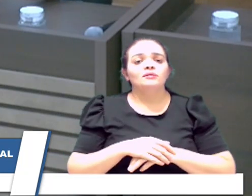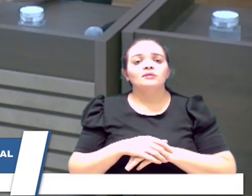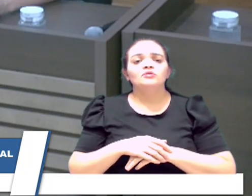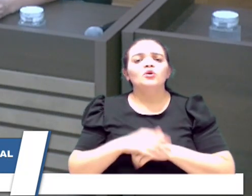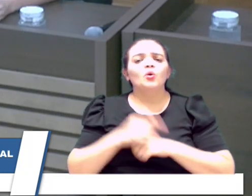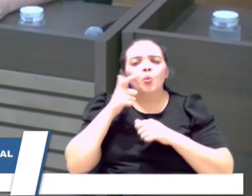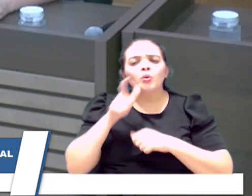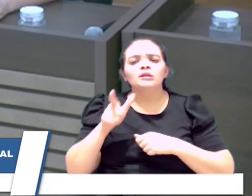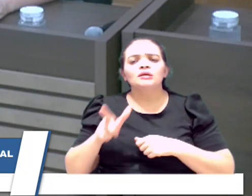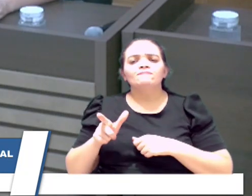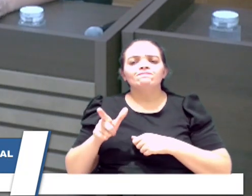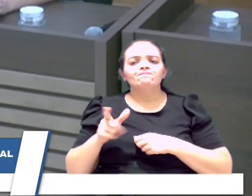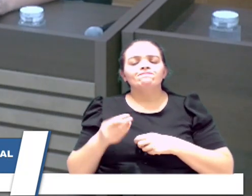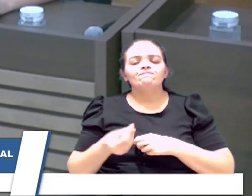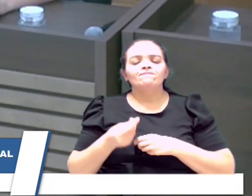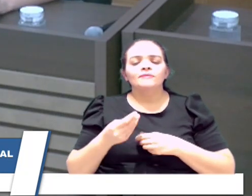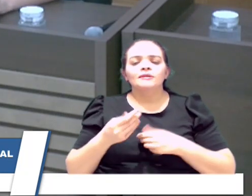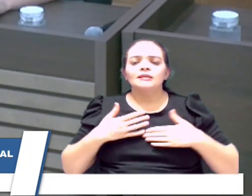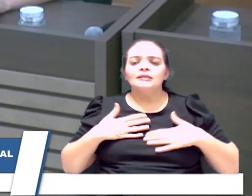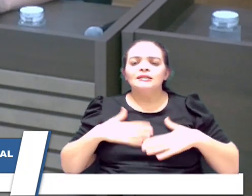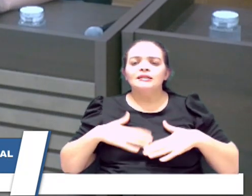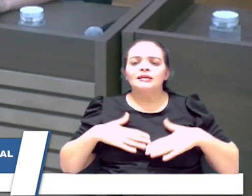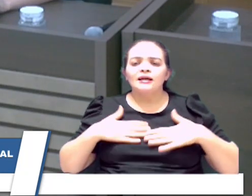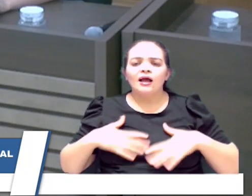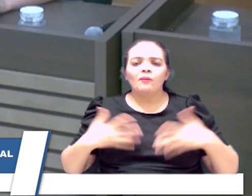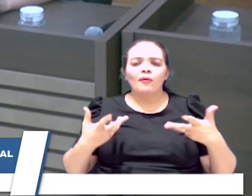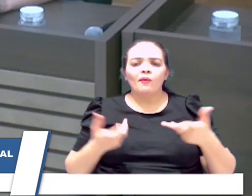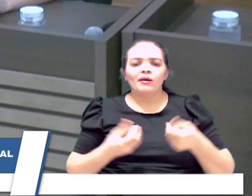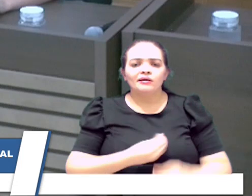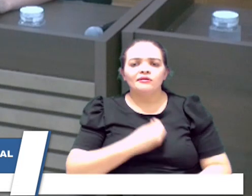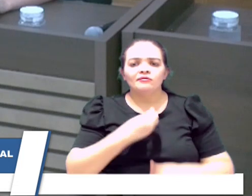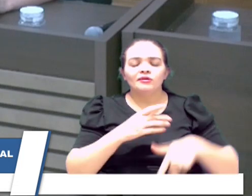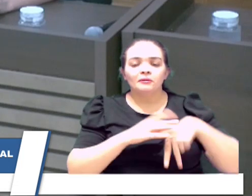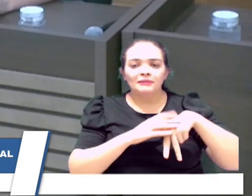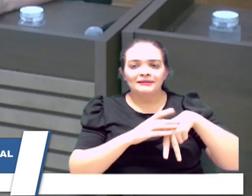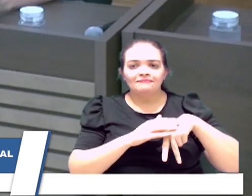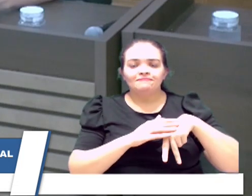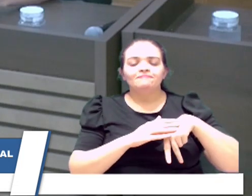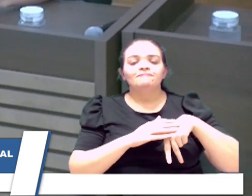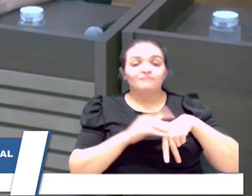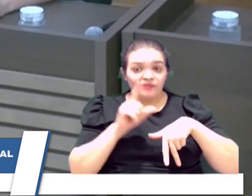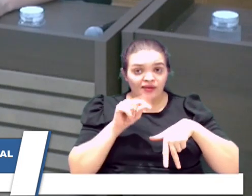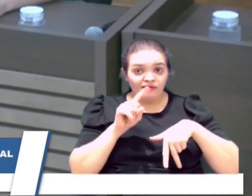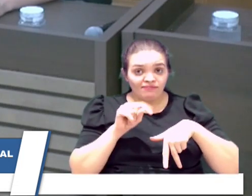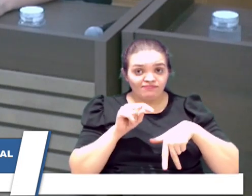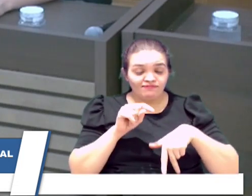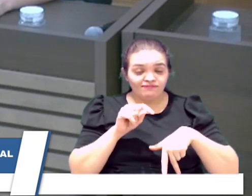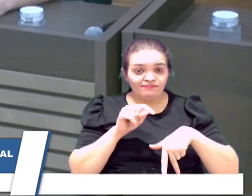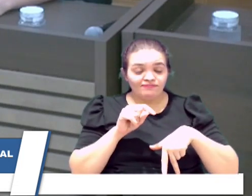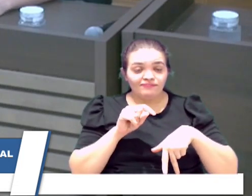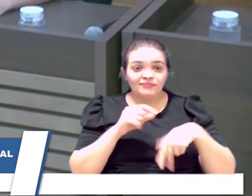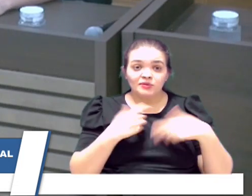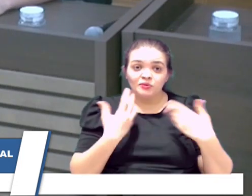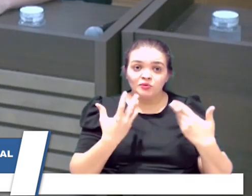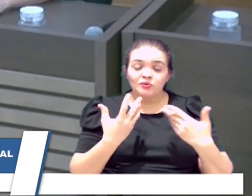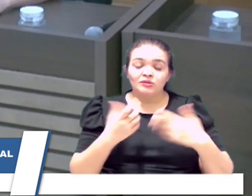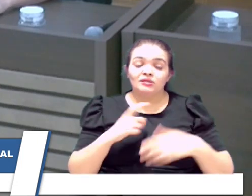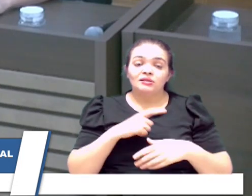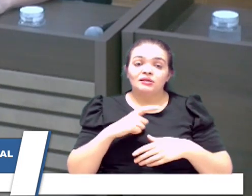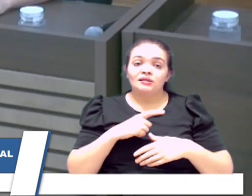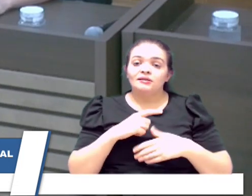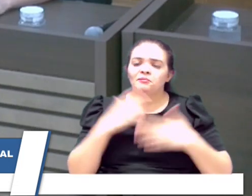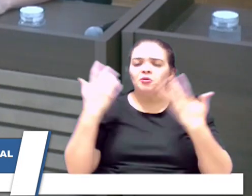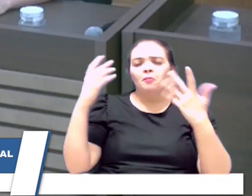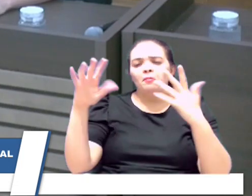trazer tranquilidade, qualidade de vida para o paciente, né? Então nós só temos que